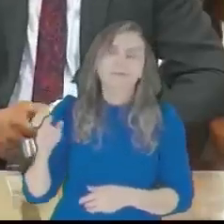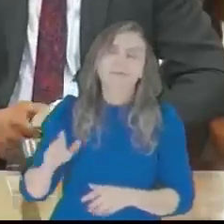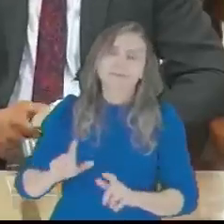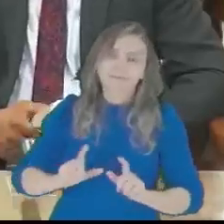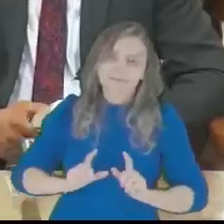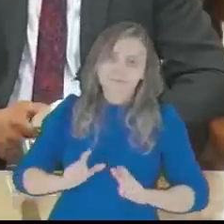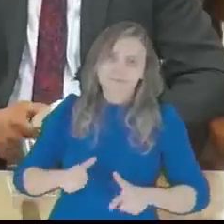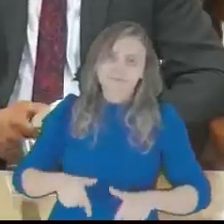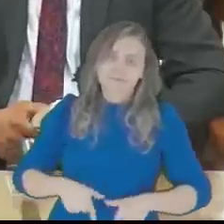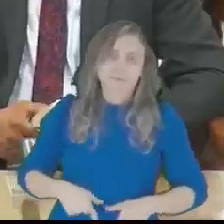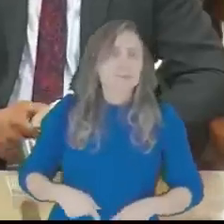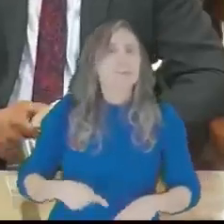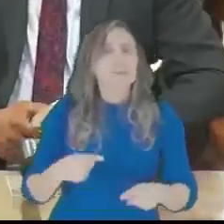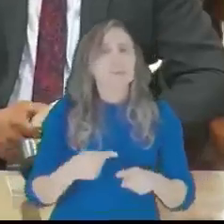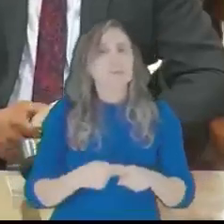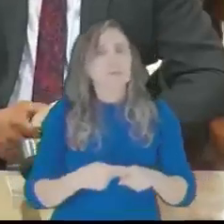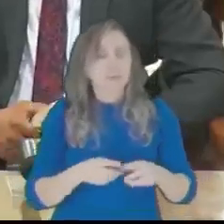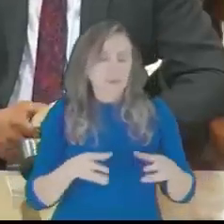quê?